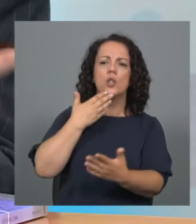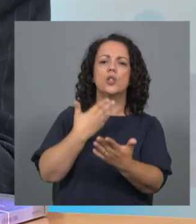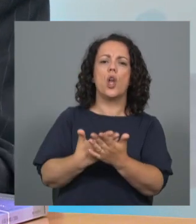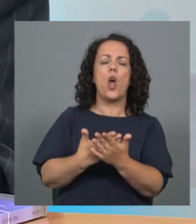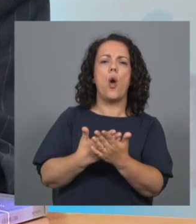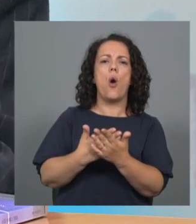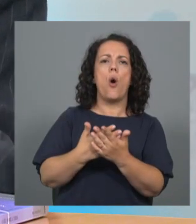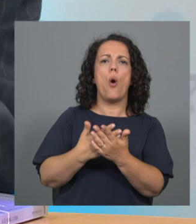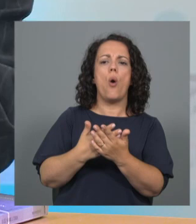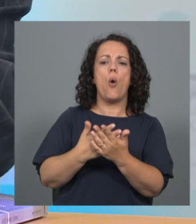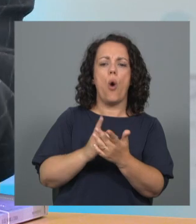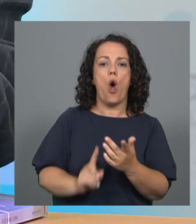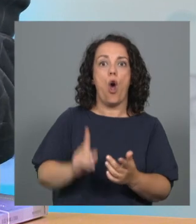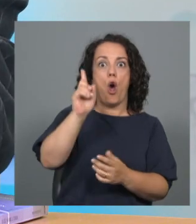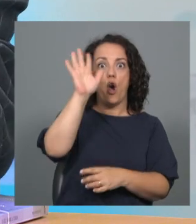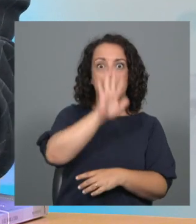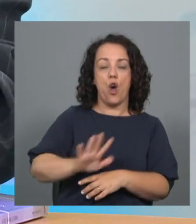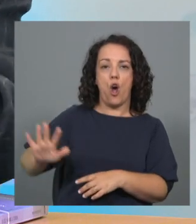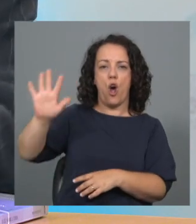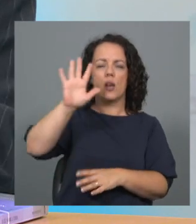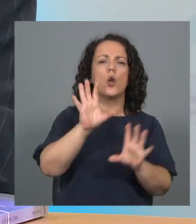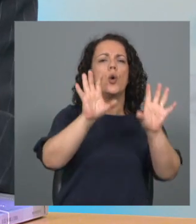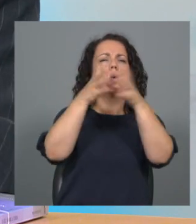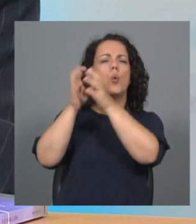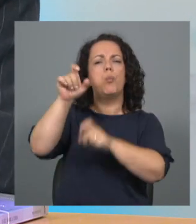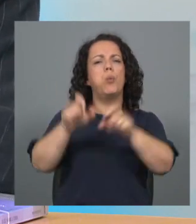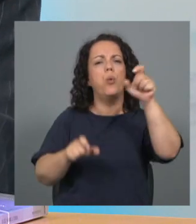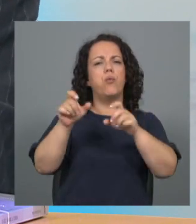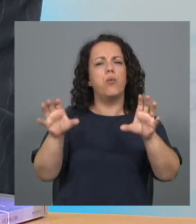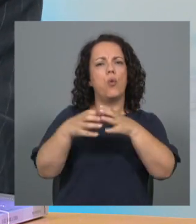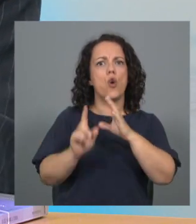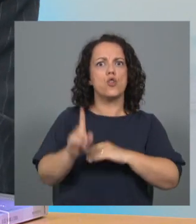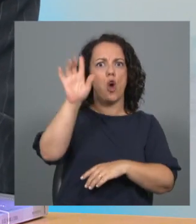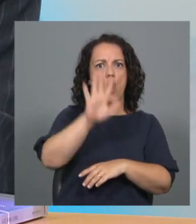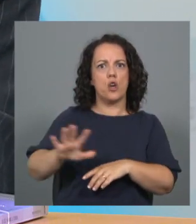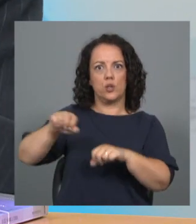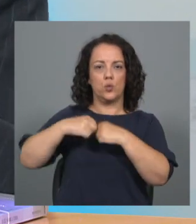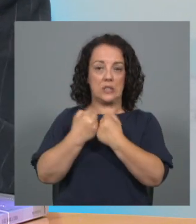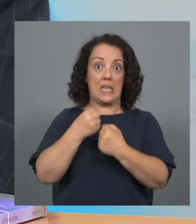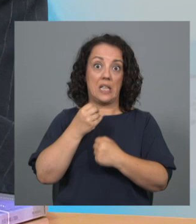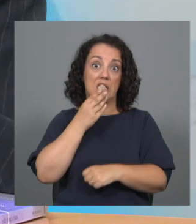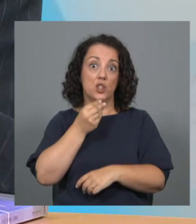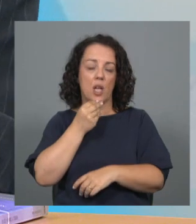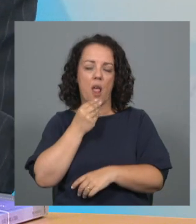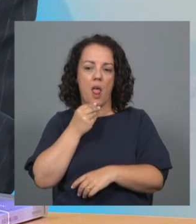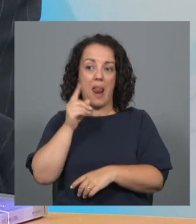grande na região norte, das tribos do norte da sociedade israelita, que